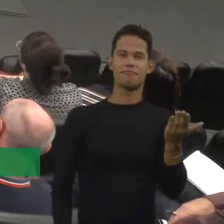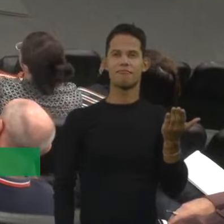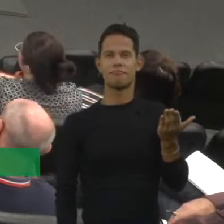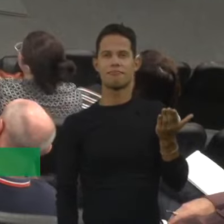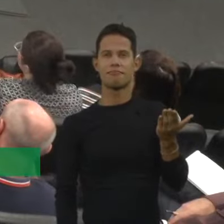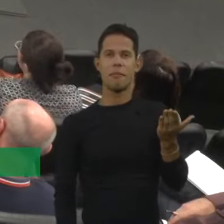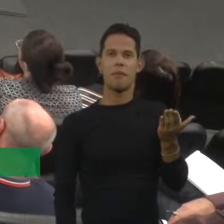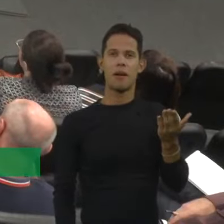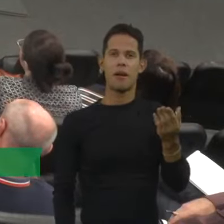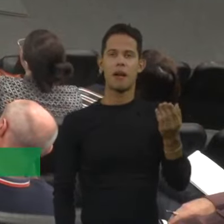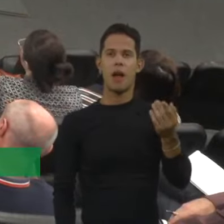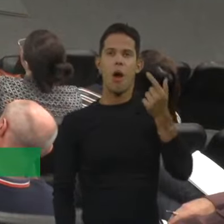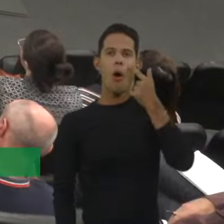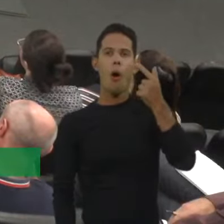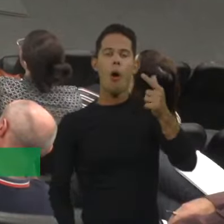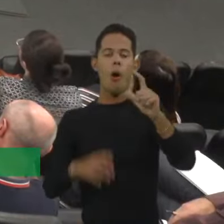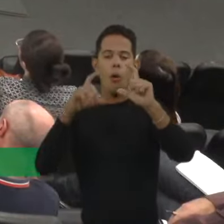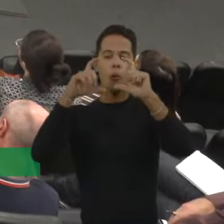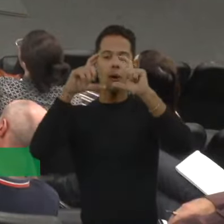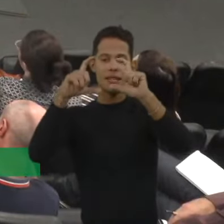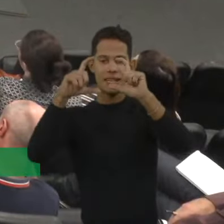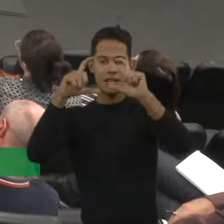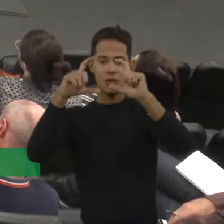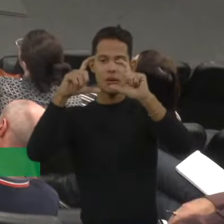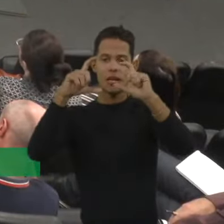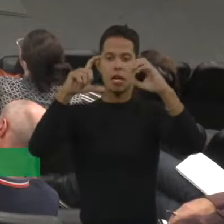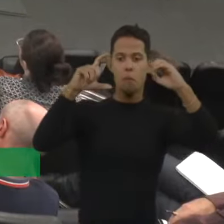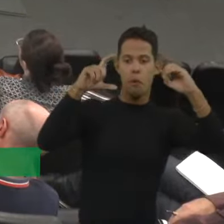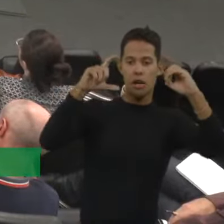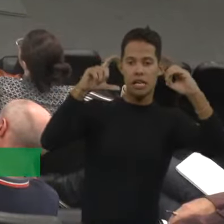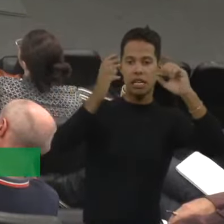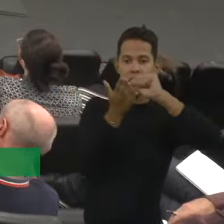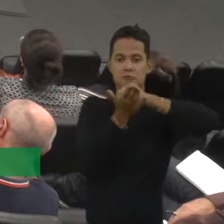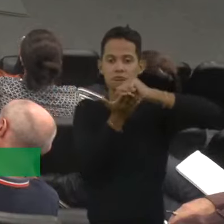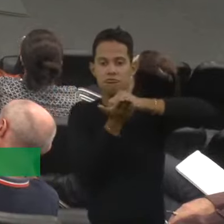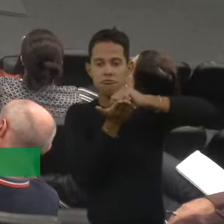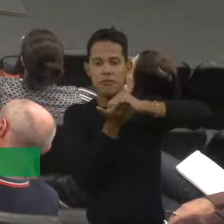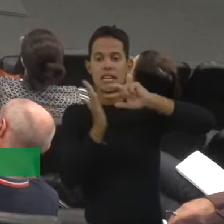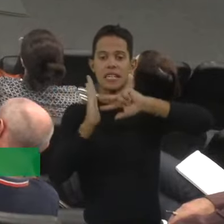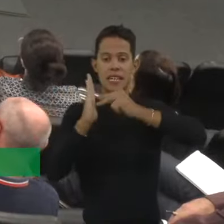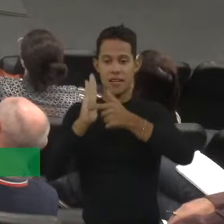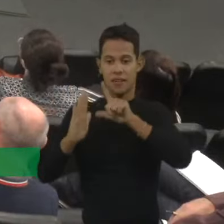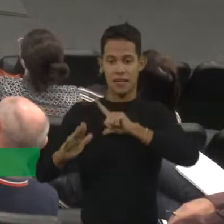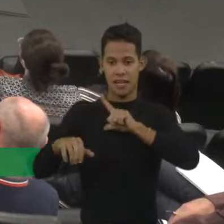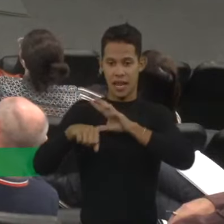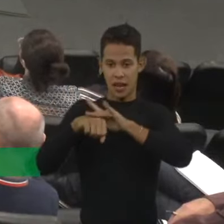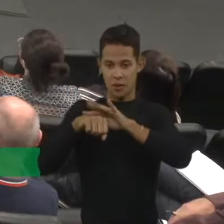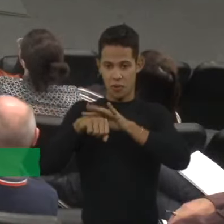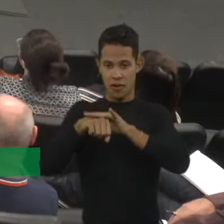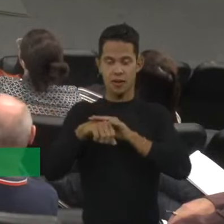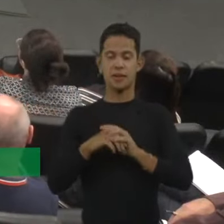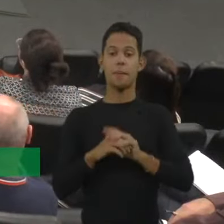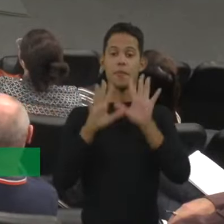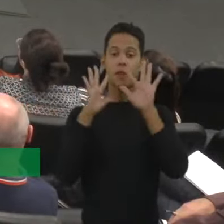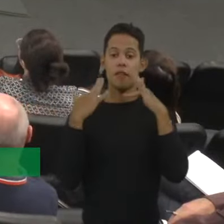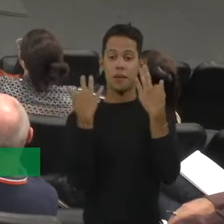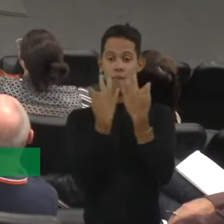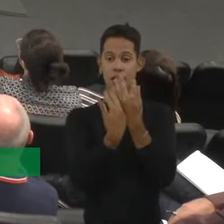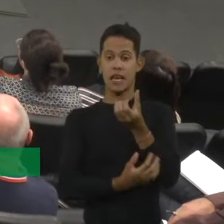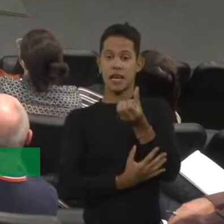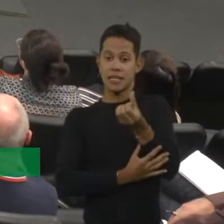quadrinhos e as bolinhas preenchidas significa que tem a doença, né? O gene. Aqui, numa família de 7